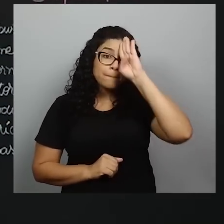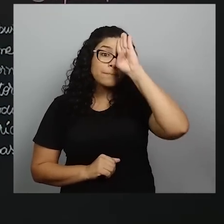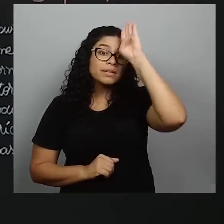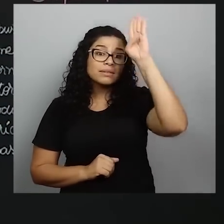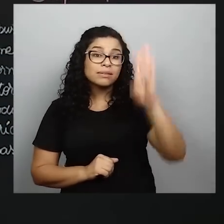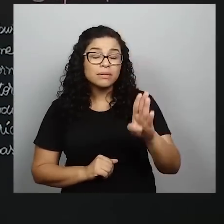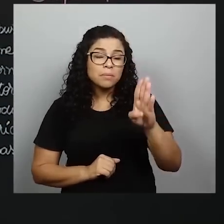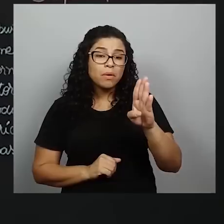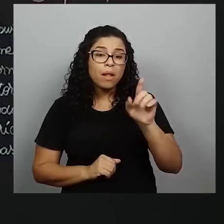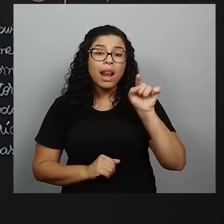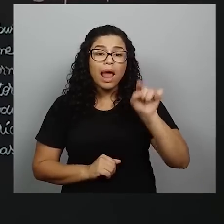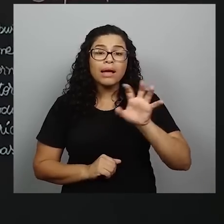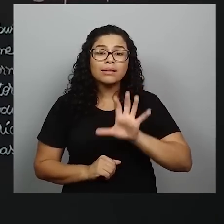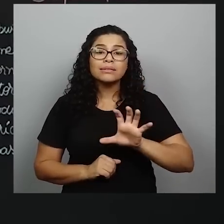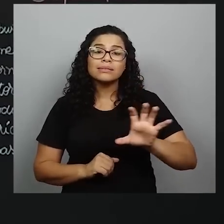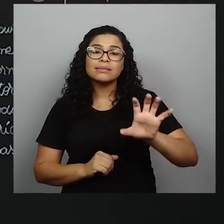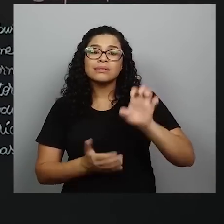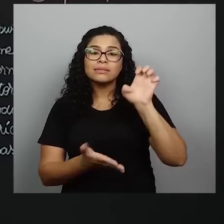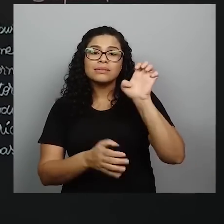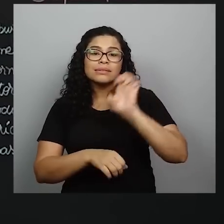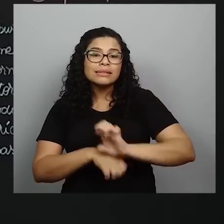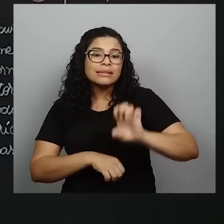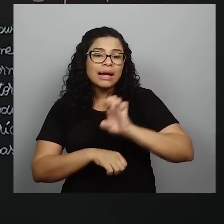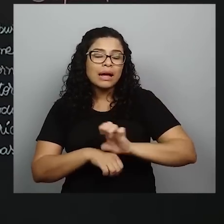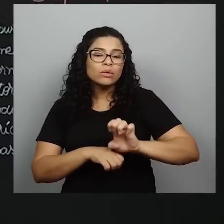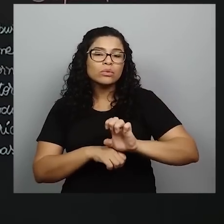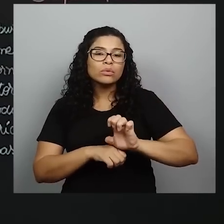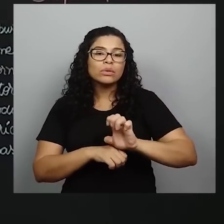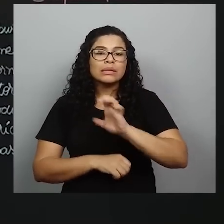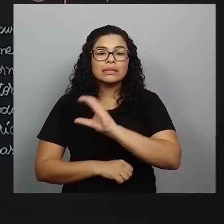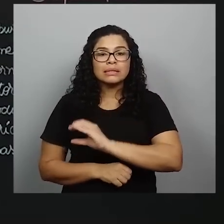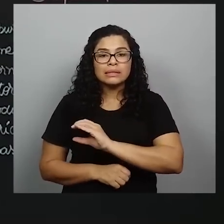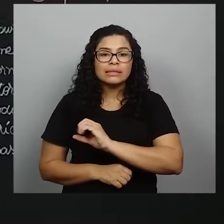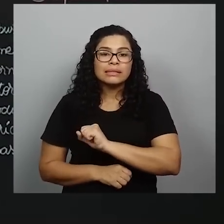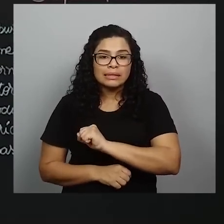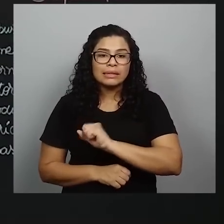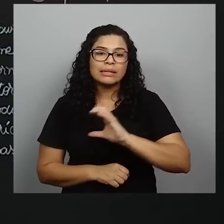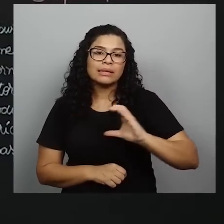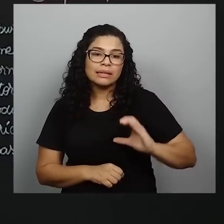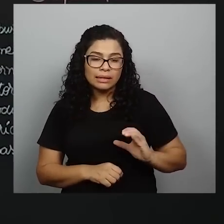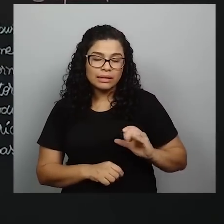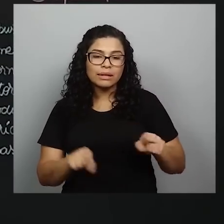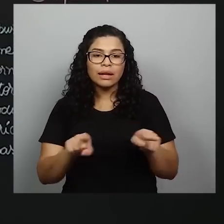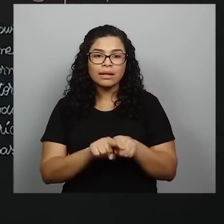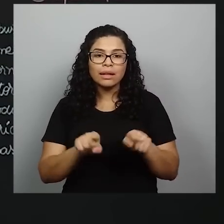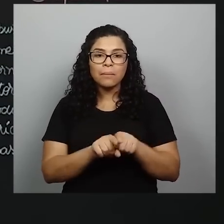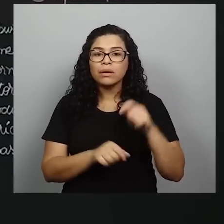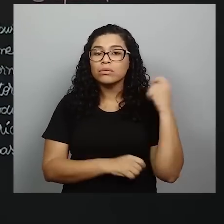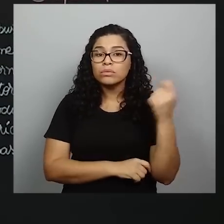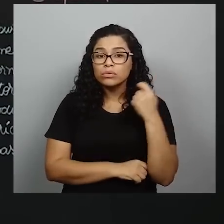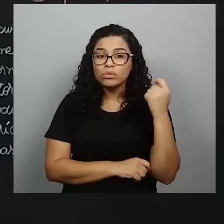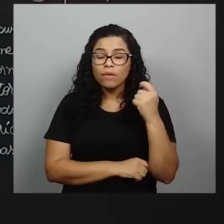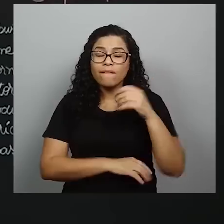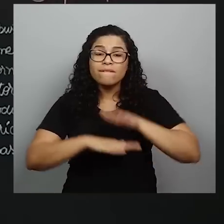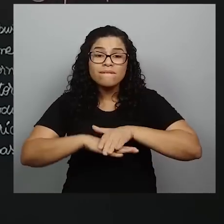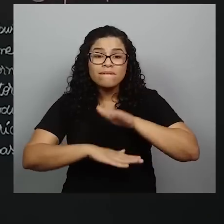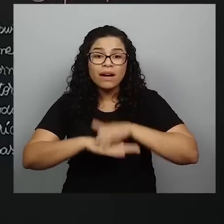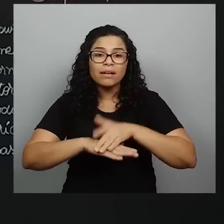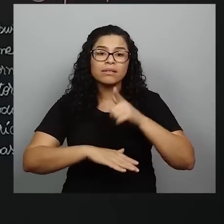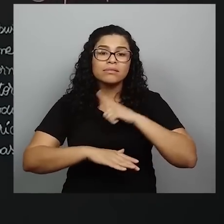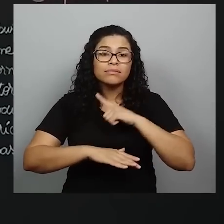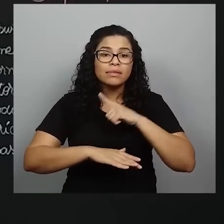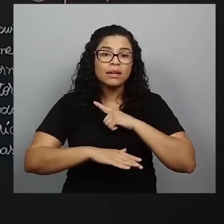principalmente nos estados de Santa Catarina e Rio Grande do Sul. E, obviamente, o país inteiro consome trigo. E da onde nós